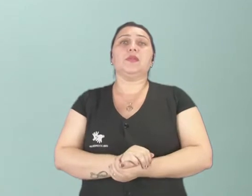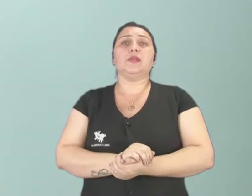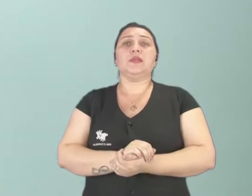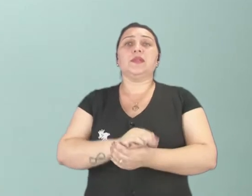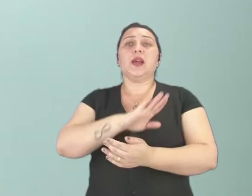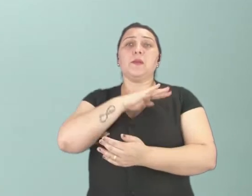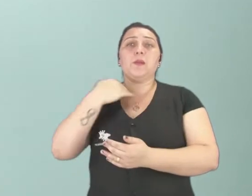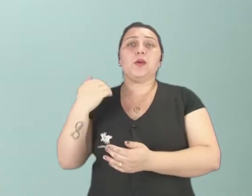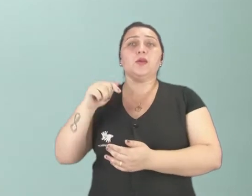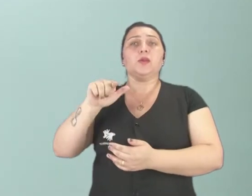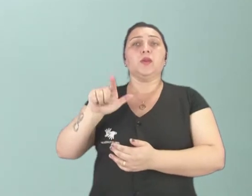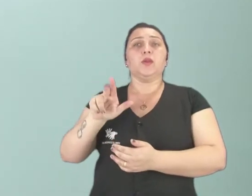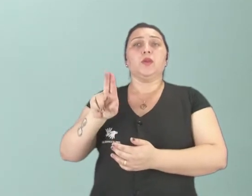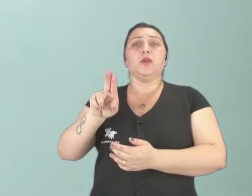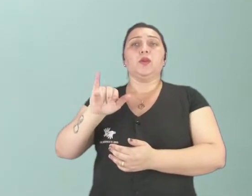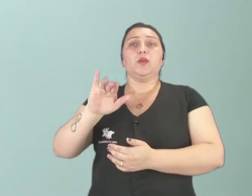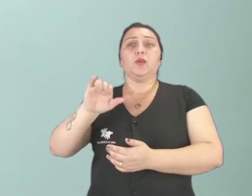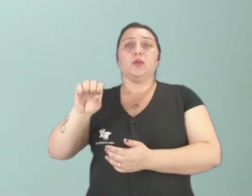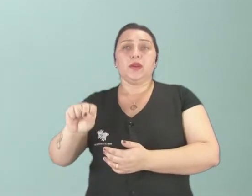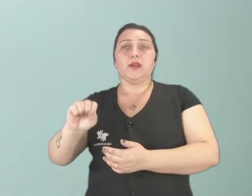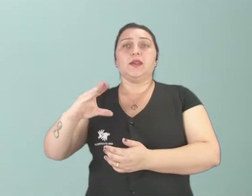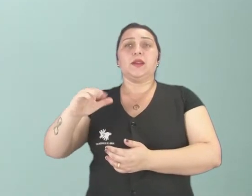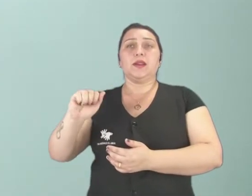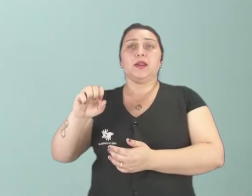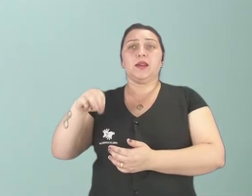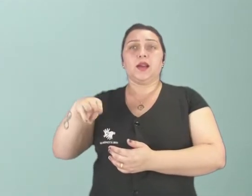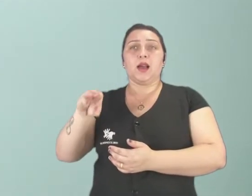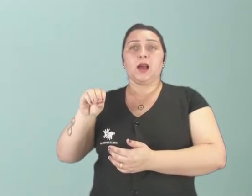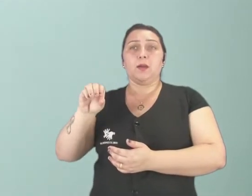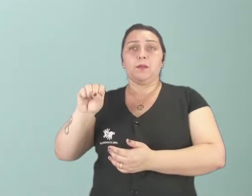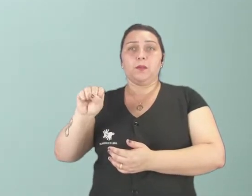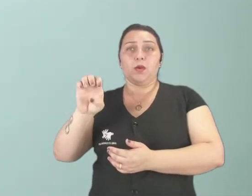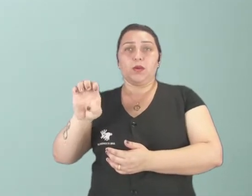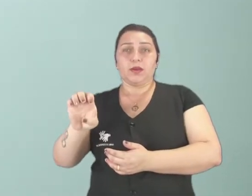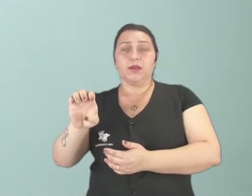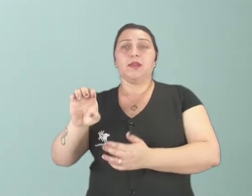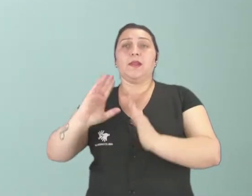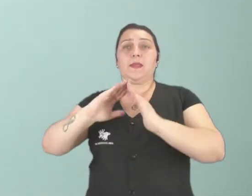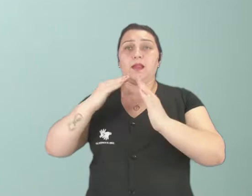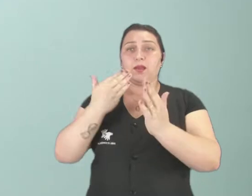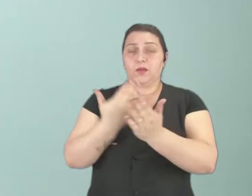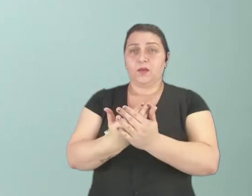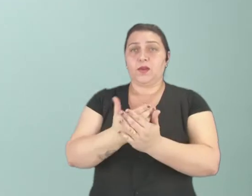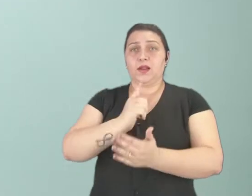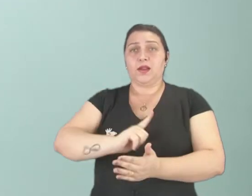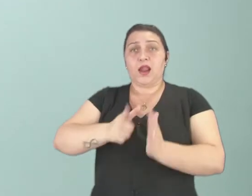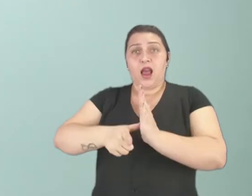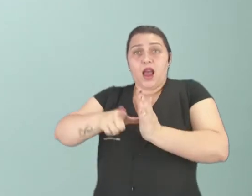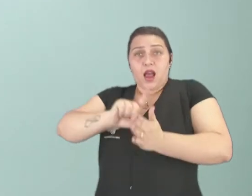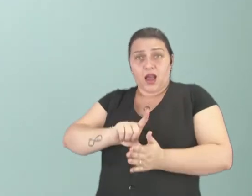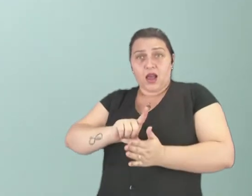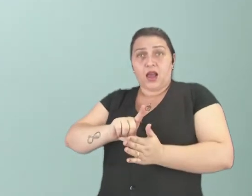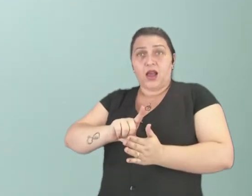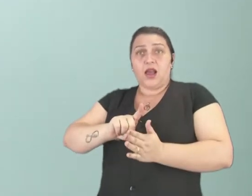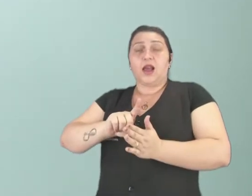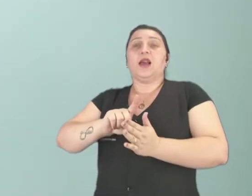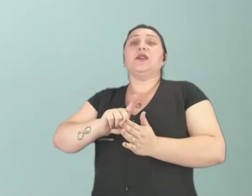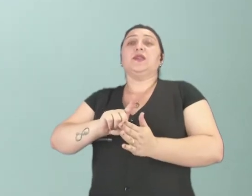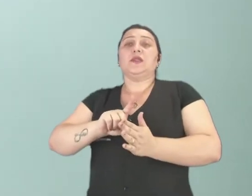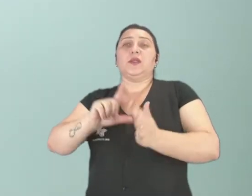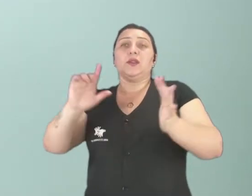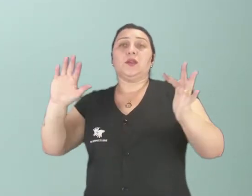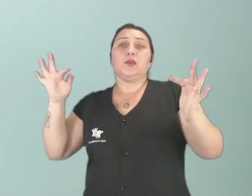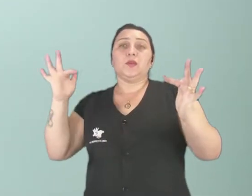morte de Luís de Camões, Luís Vaz de Camões, que era da escola literária anterior, que era do classicismo ali,